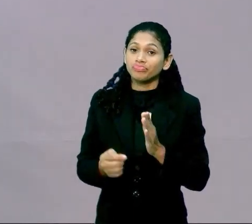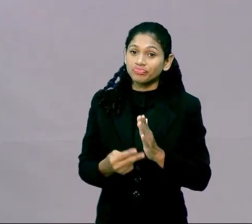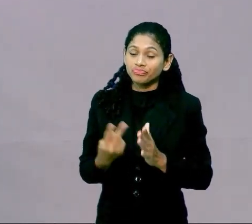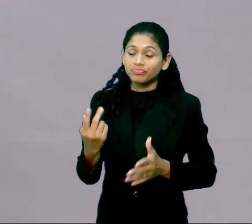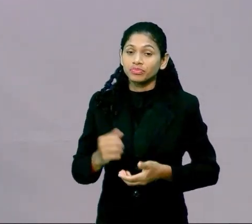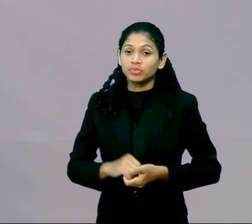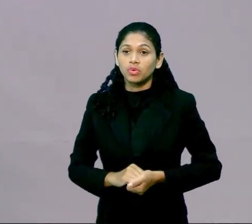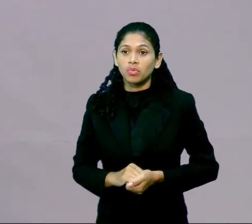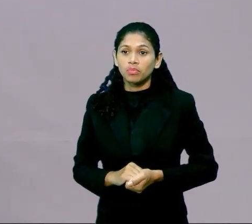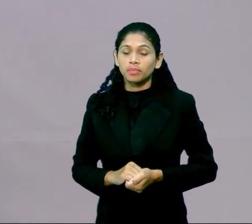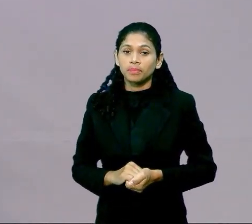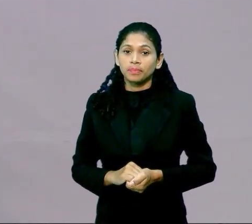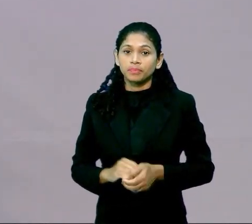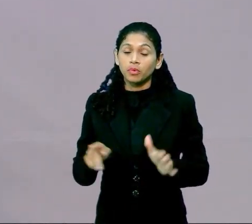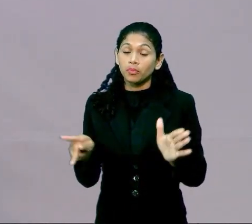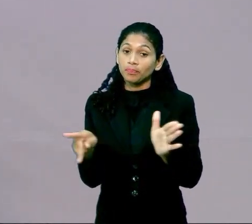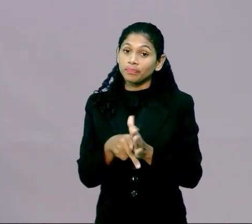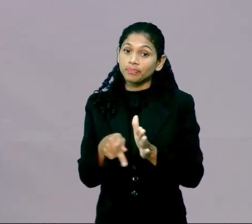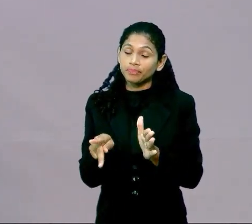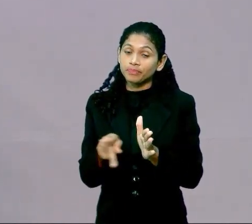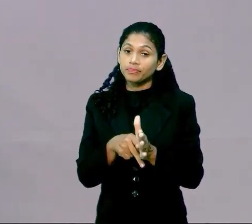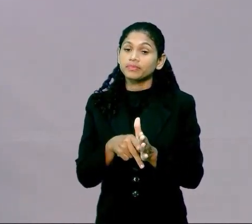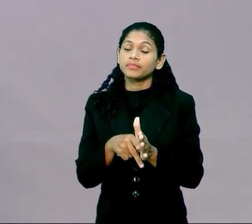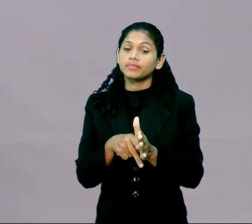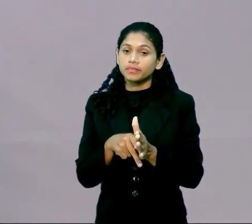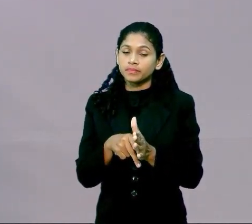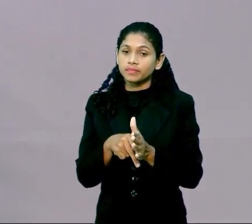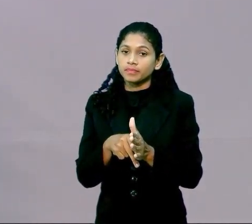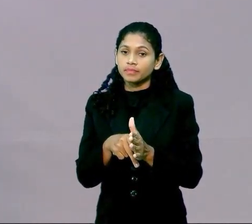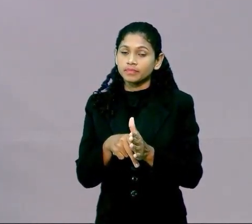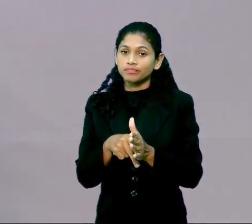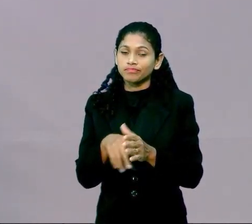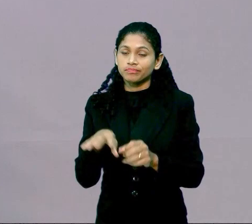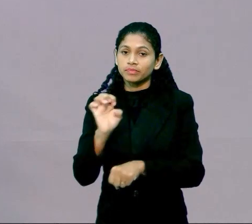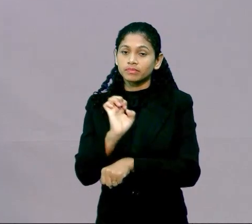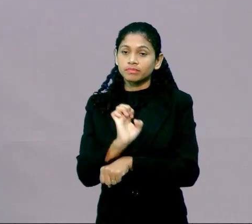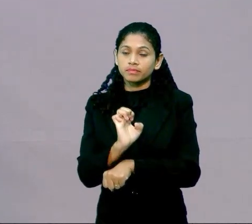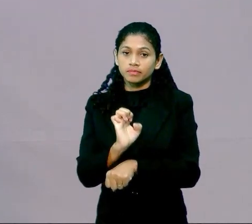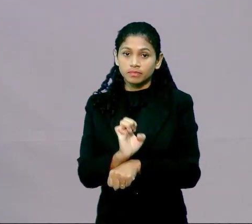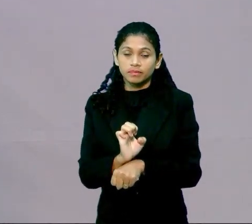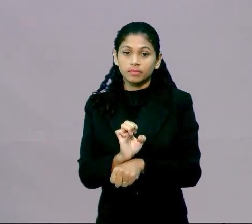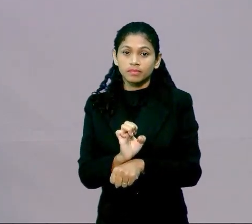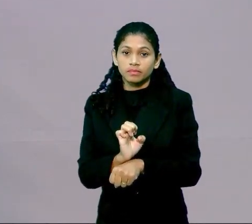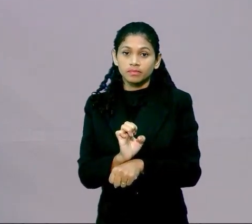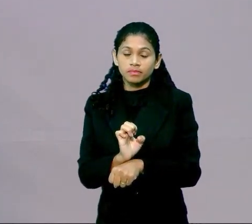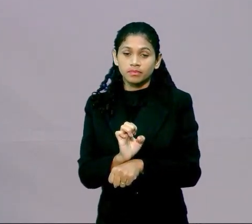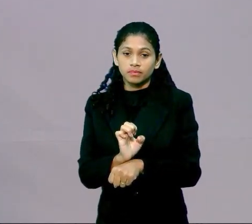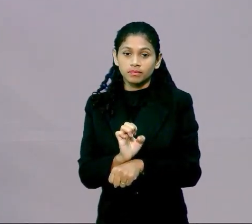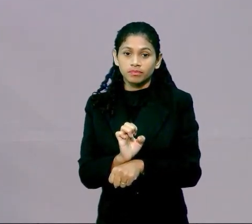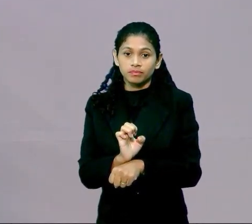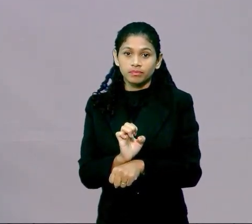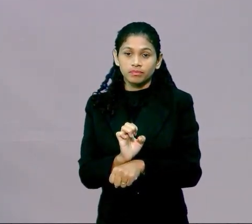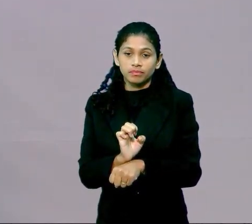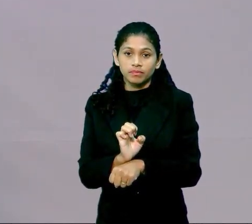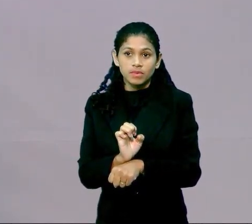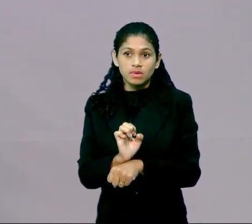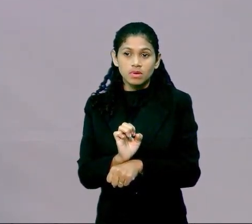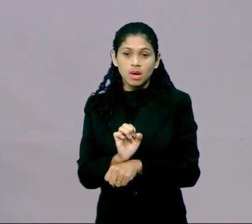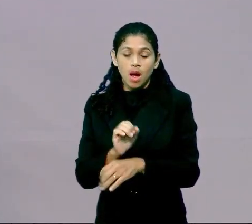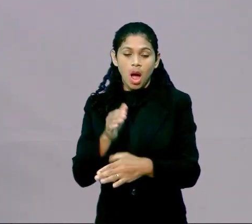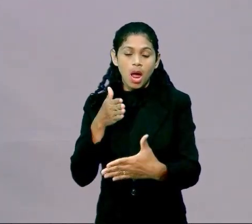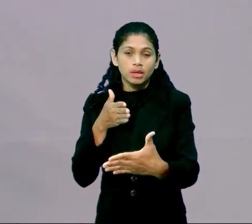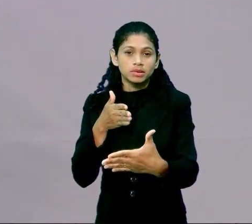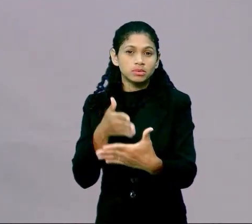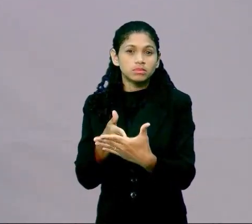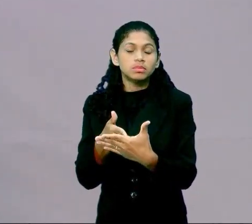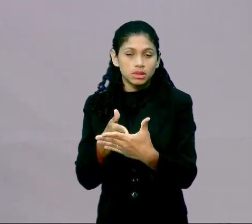dos seus agentes públicos, acaba se constituindo como violador de